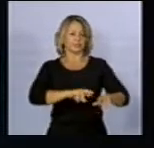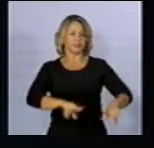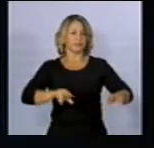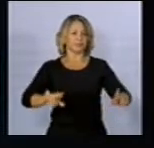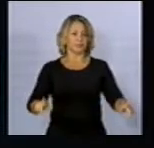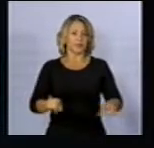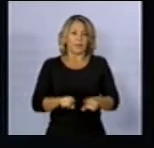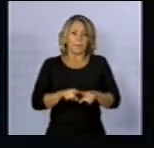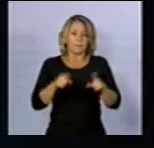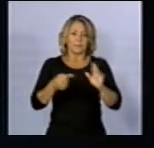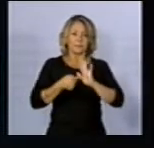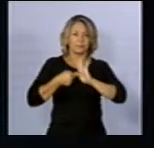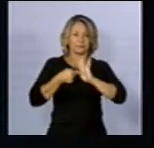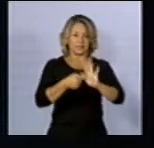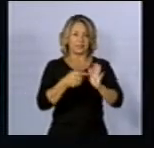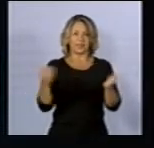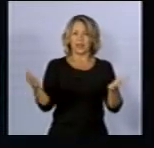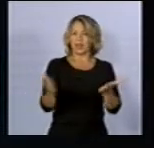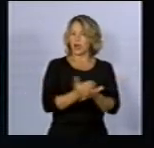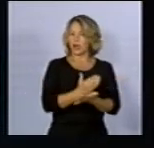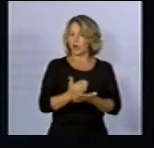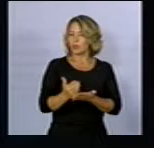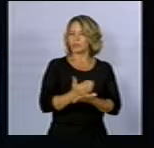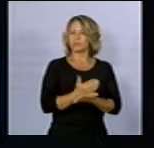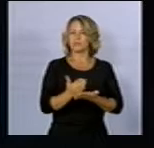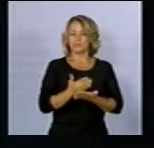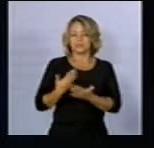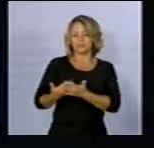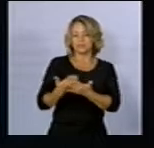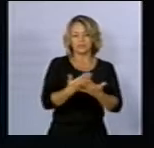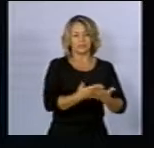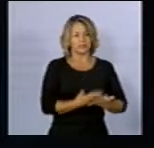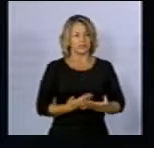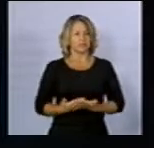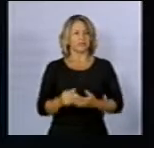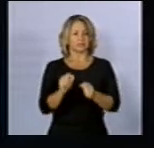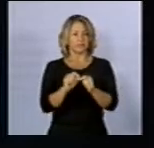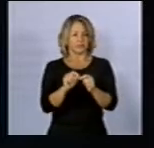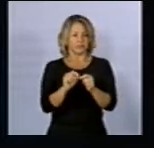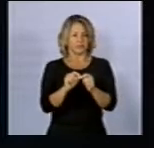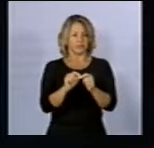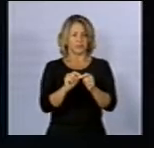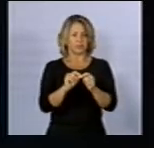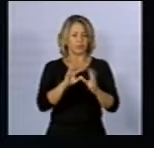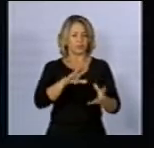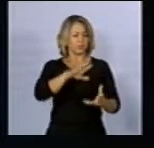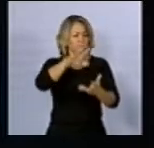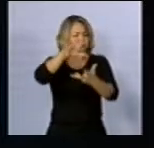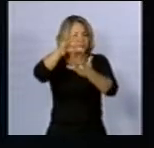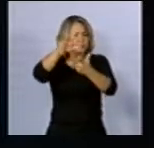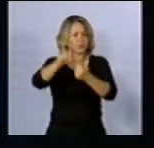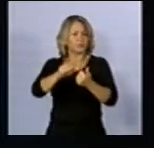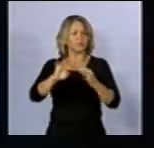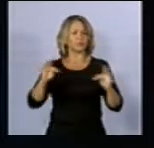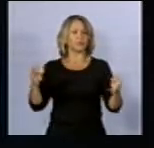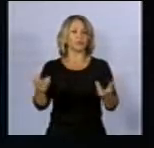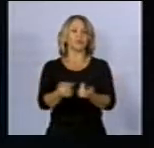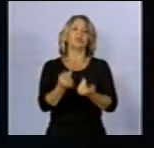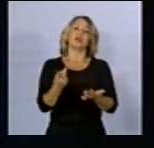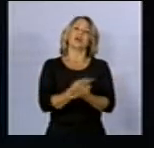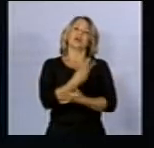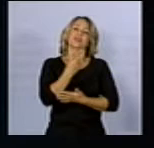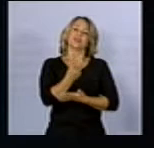E, nesse sentido, várias dezenas de estudos no mundo inteiro vêm sendo